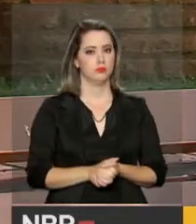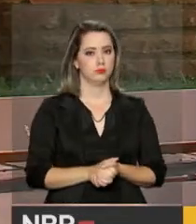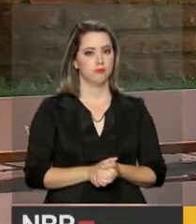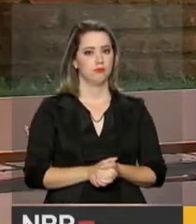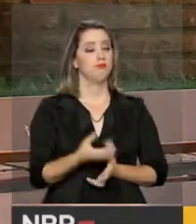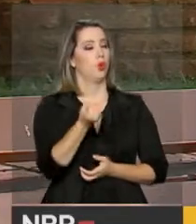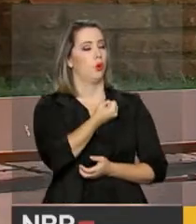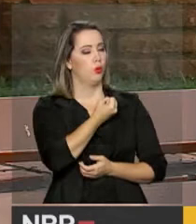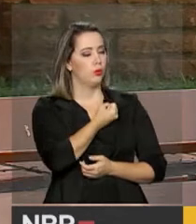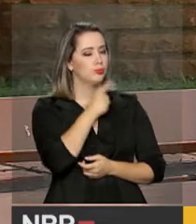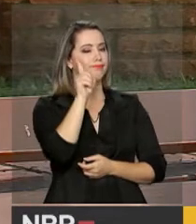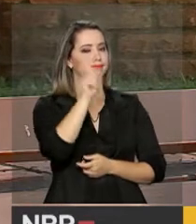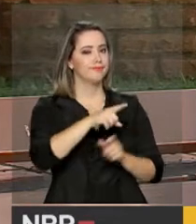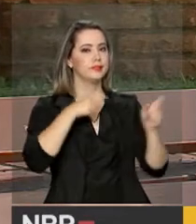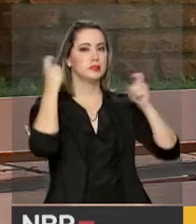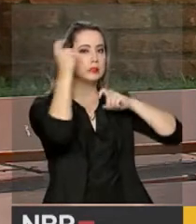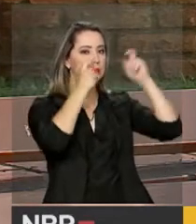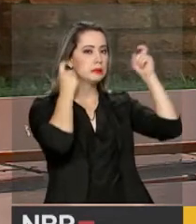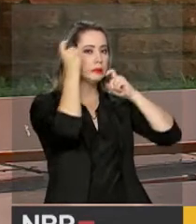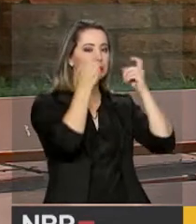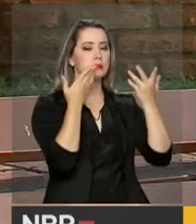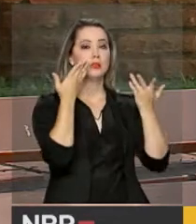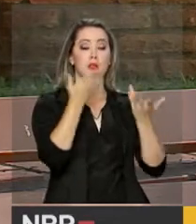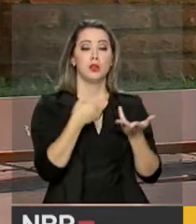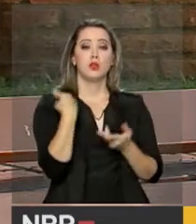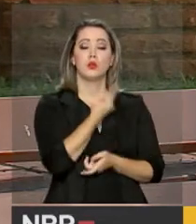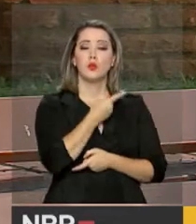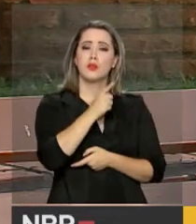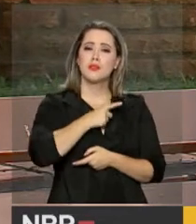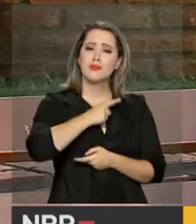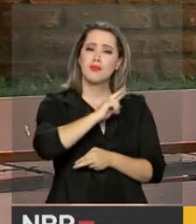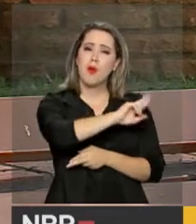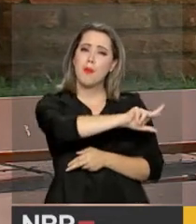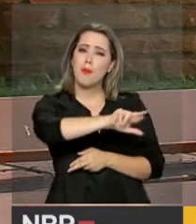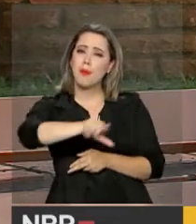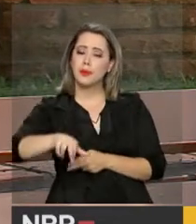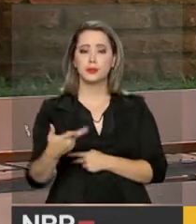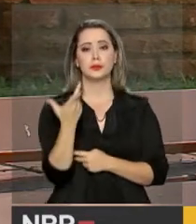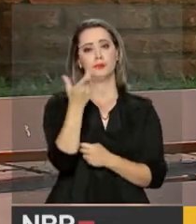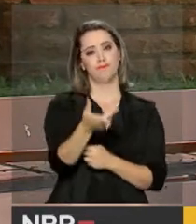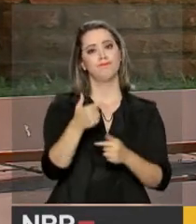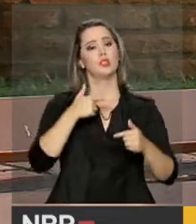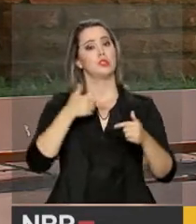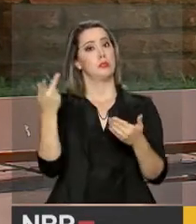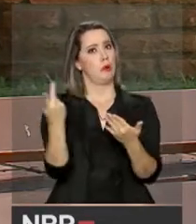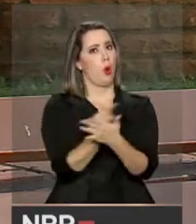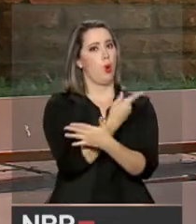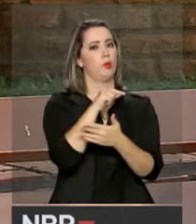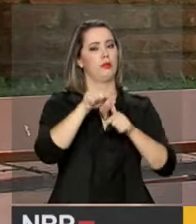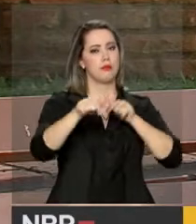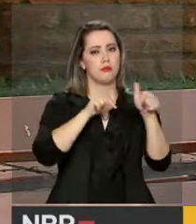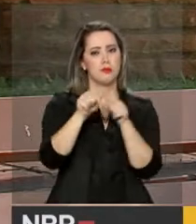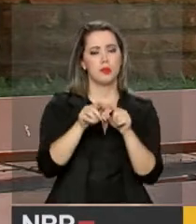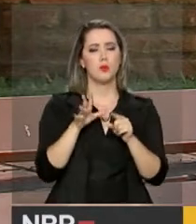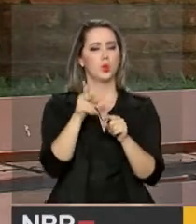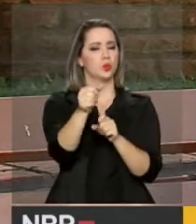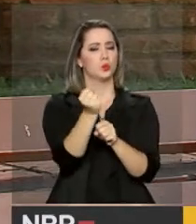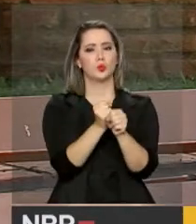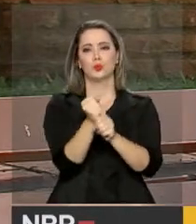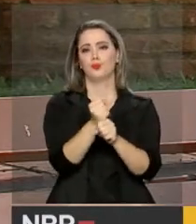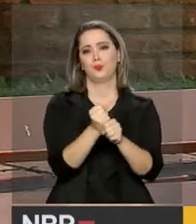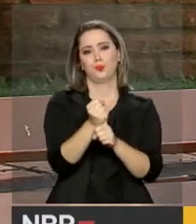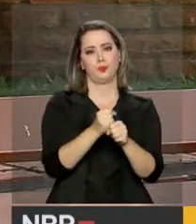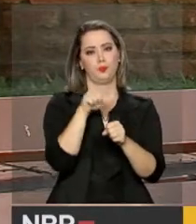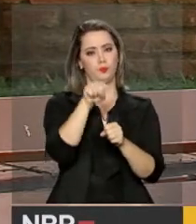são, na verdade, preocupantes ainda. Nós temos uma quantidade muito significativa de acidentes todos os anos,